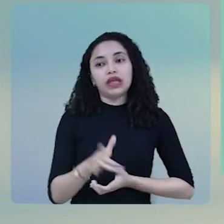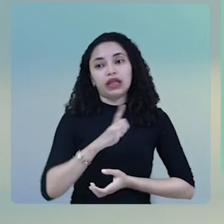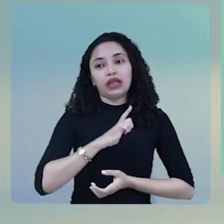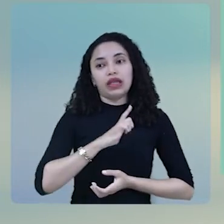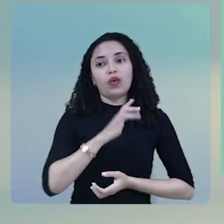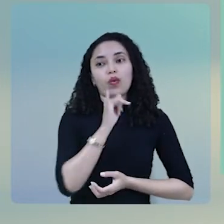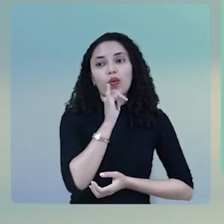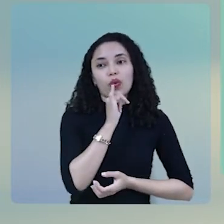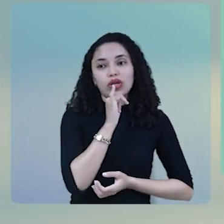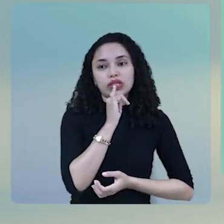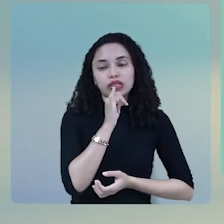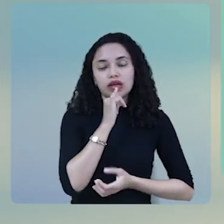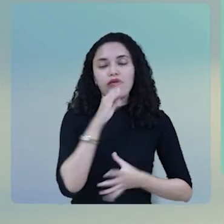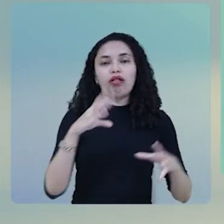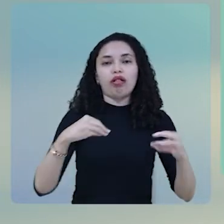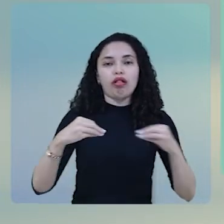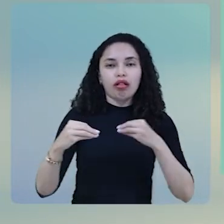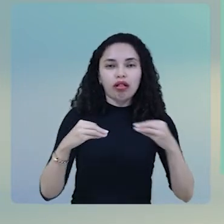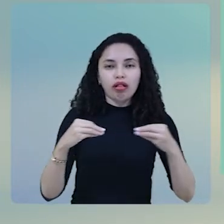de flexibilidade.